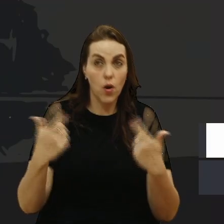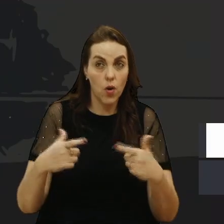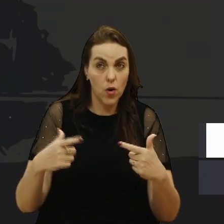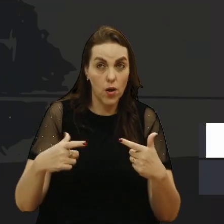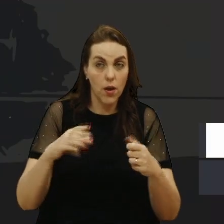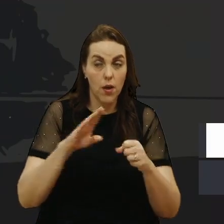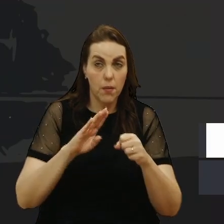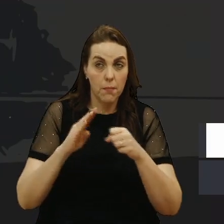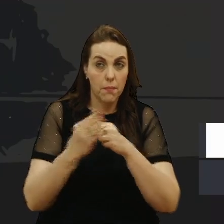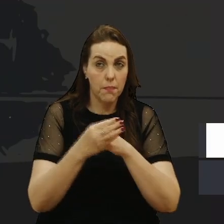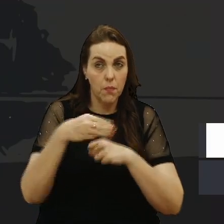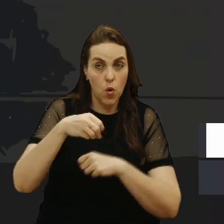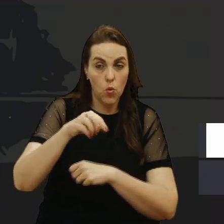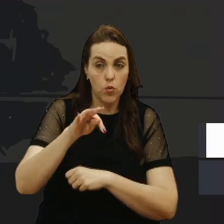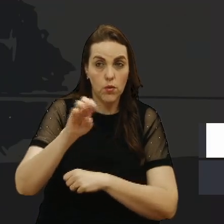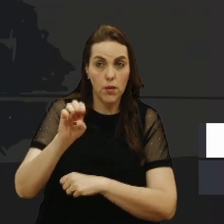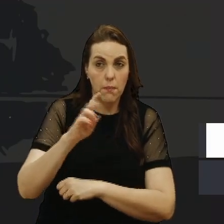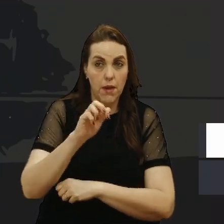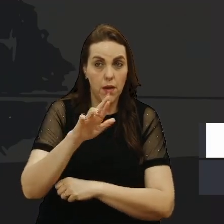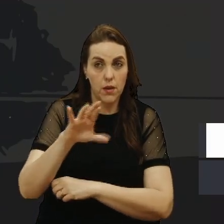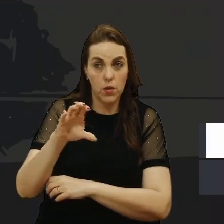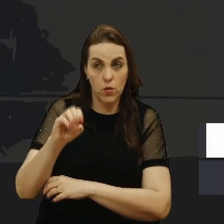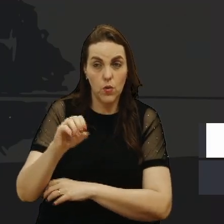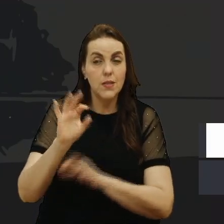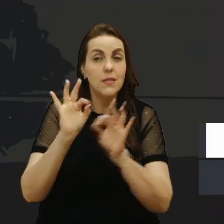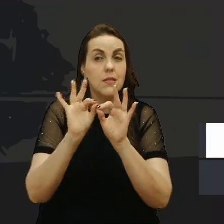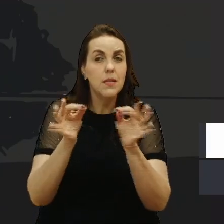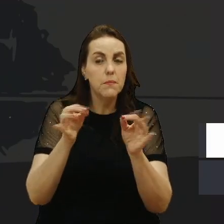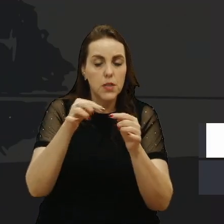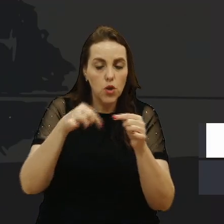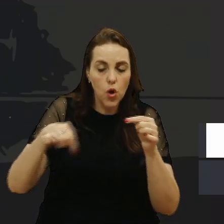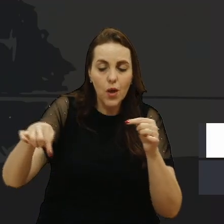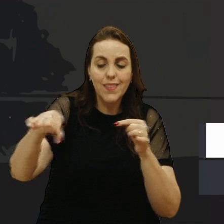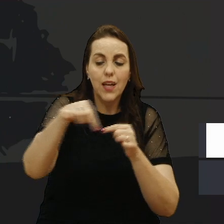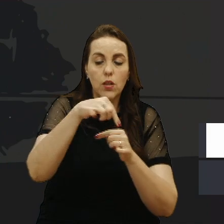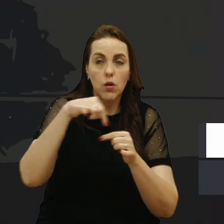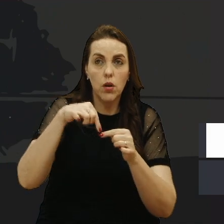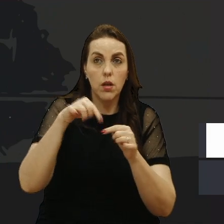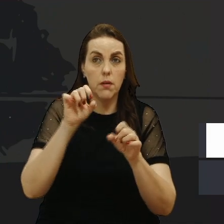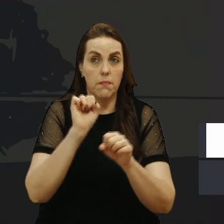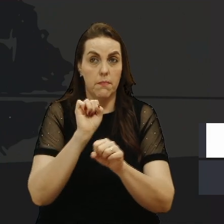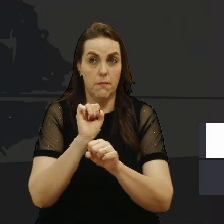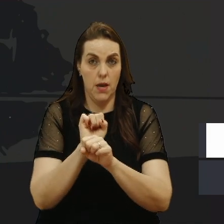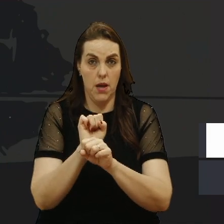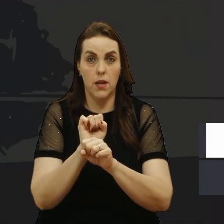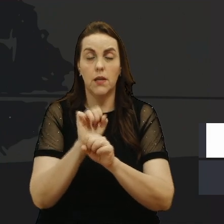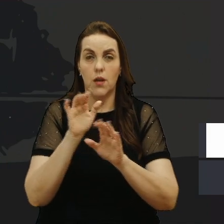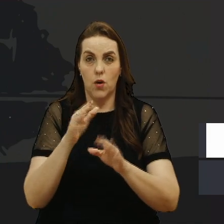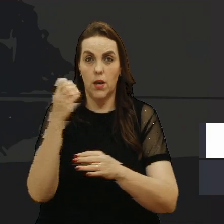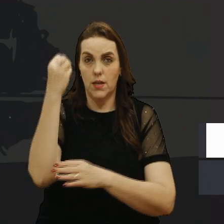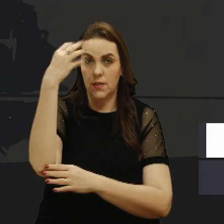Ibérico, a rotatória simples que existem ali. Ali os veículos param para poder fazer ali o cruzamento no semáforo.